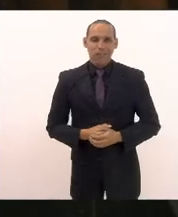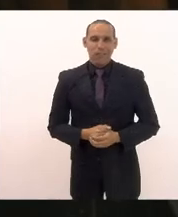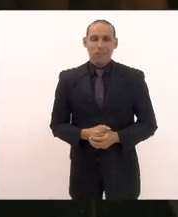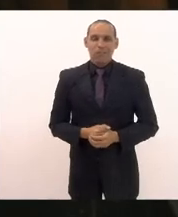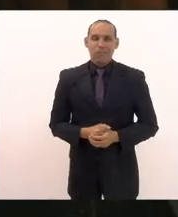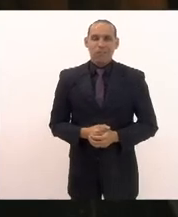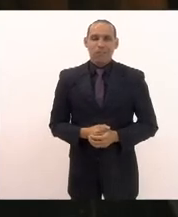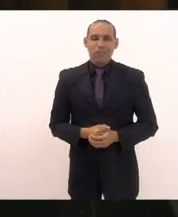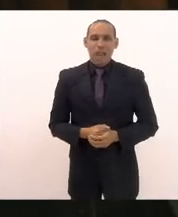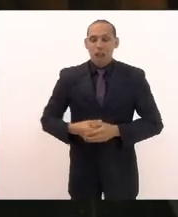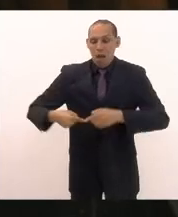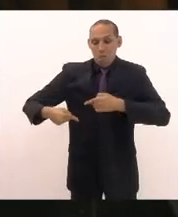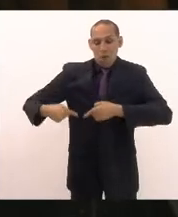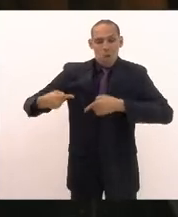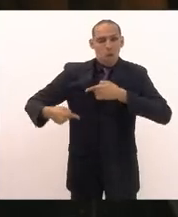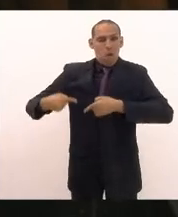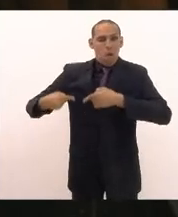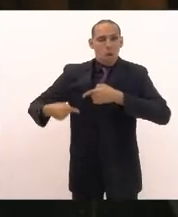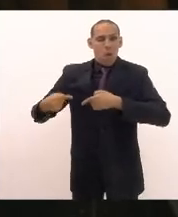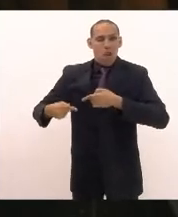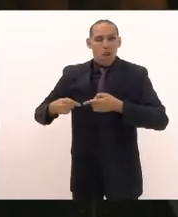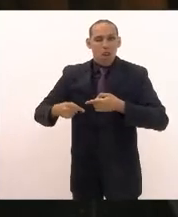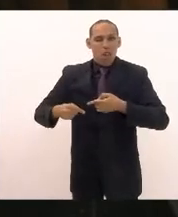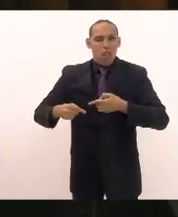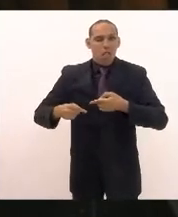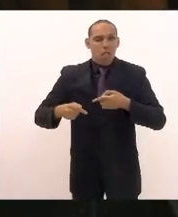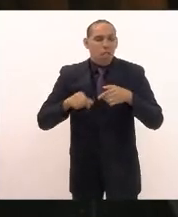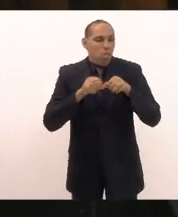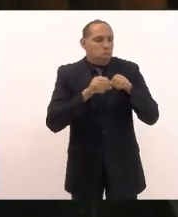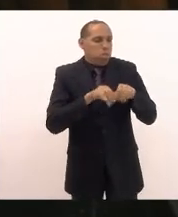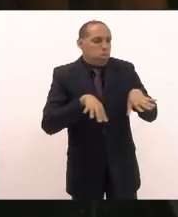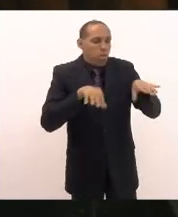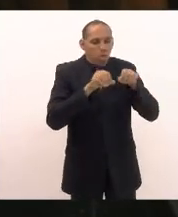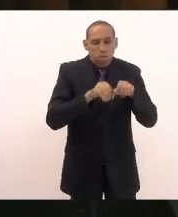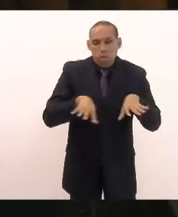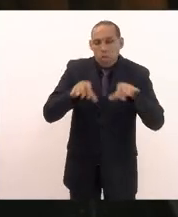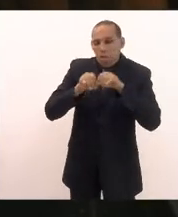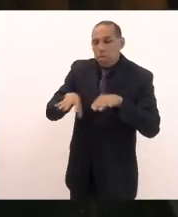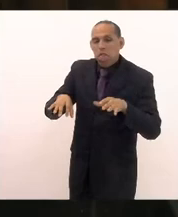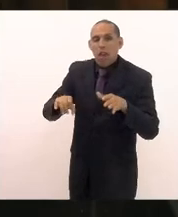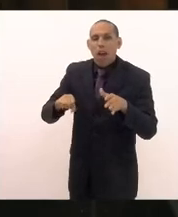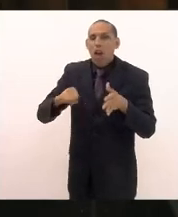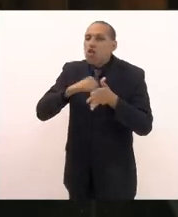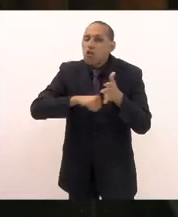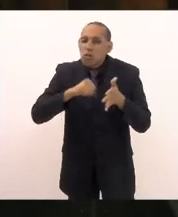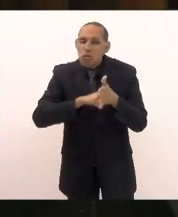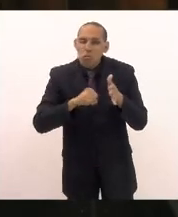A politicagem estragou o combate à Covid-19.